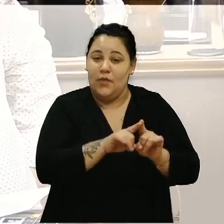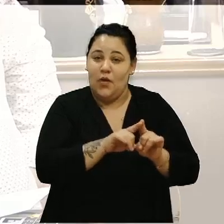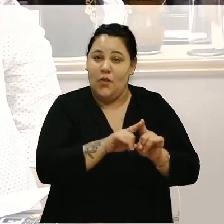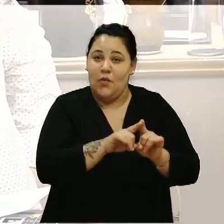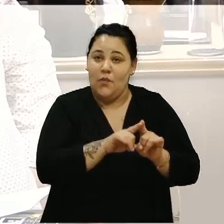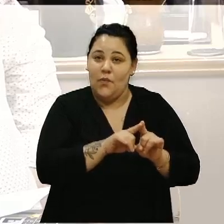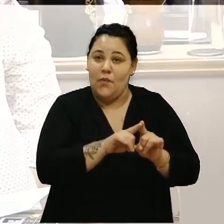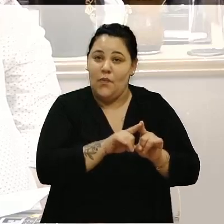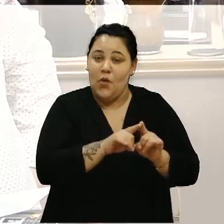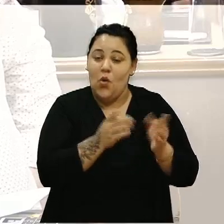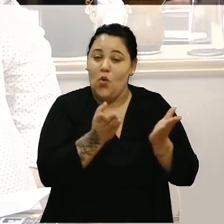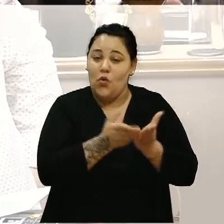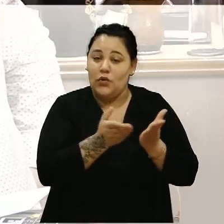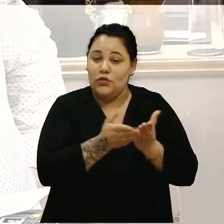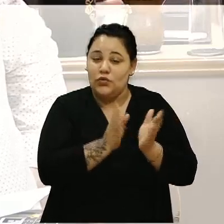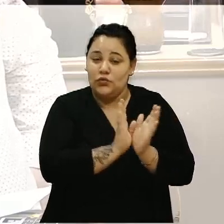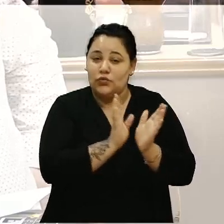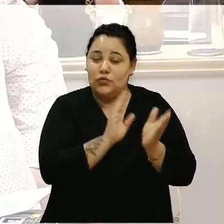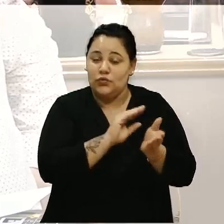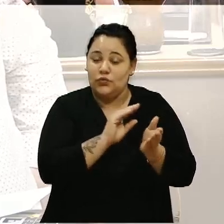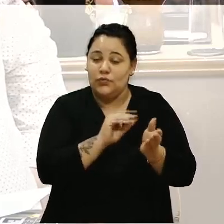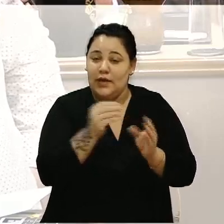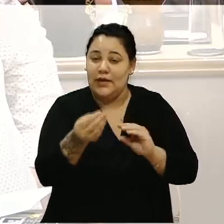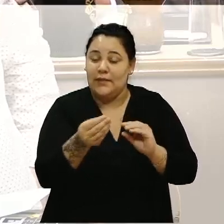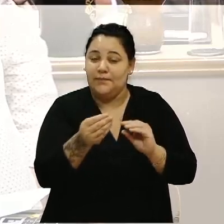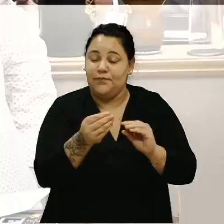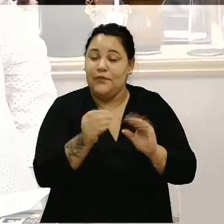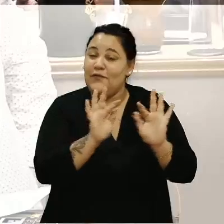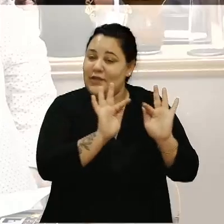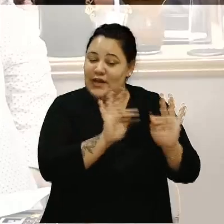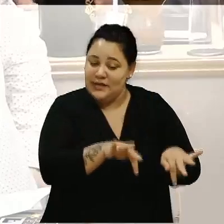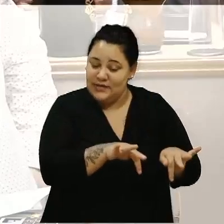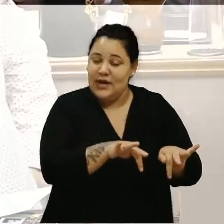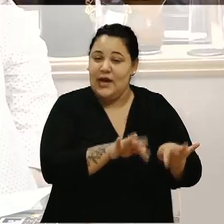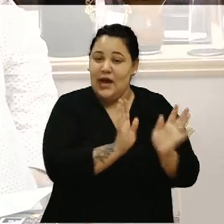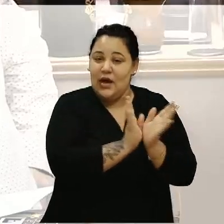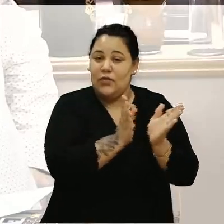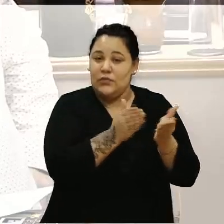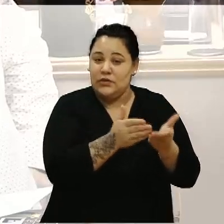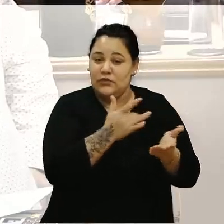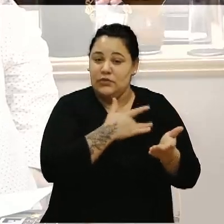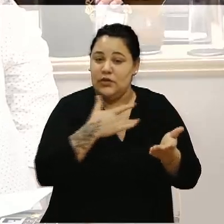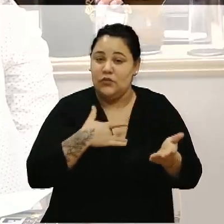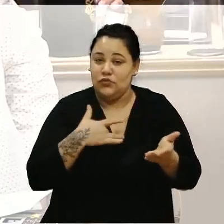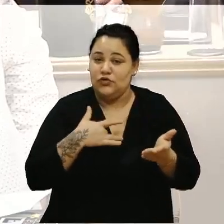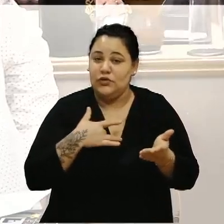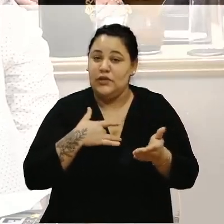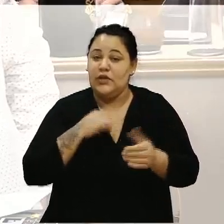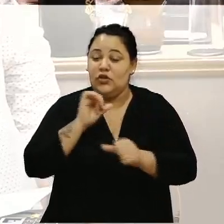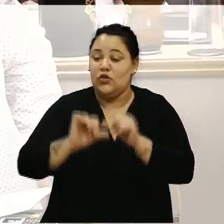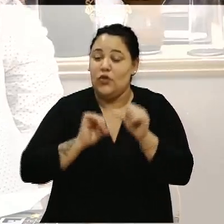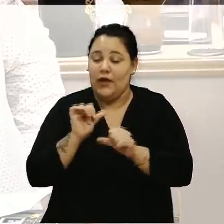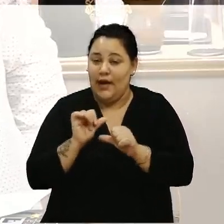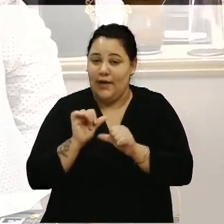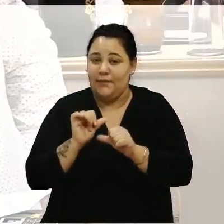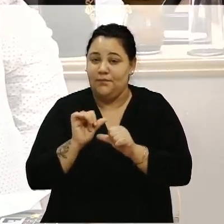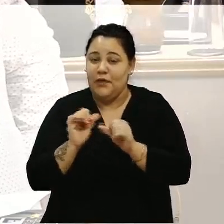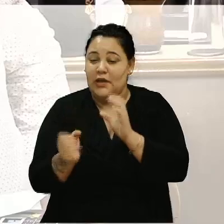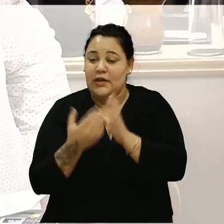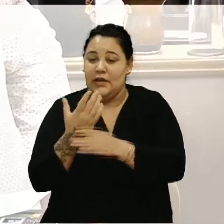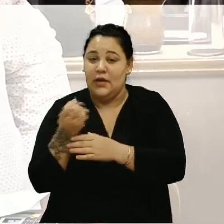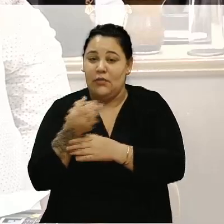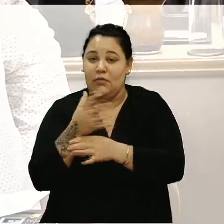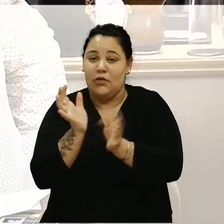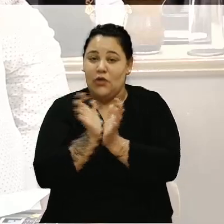da Comissão de Saúde do Legislativo, que passará a se chamar apenas desta forma. Informa que, com